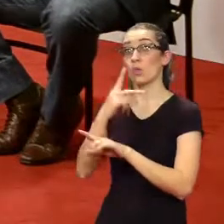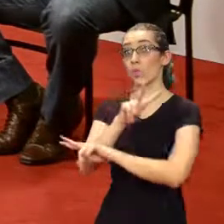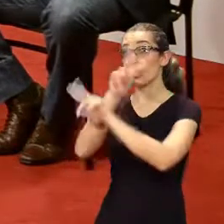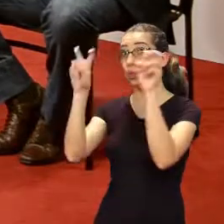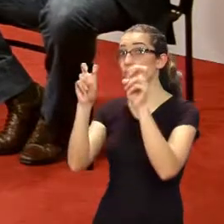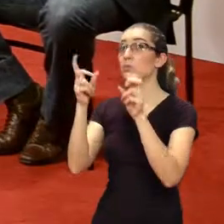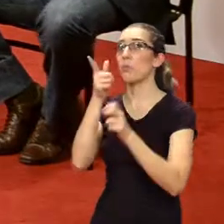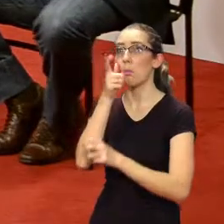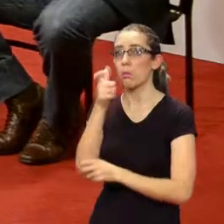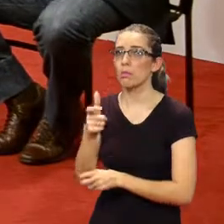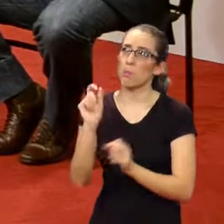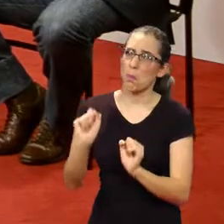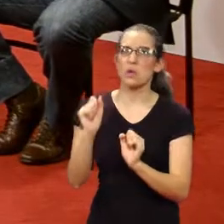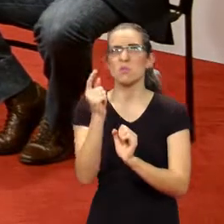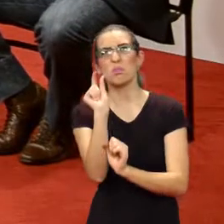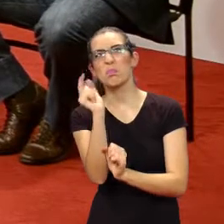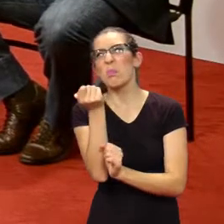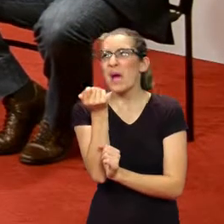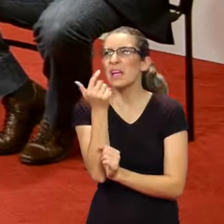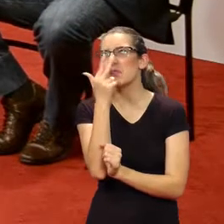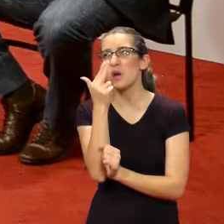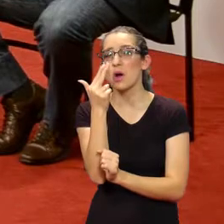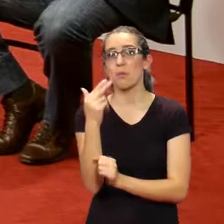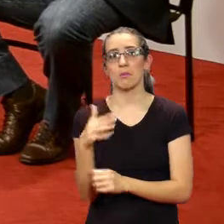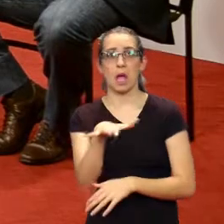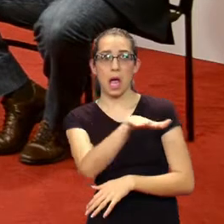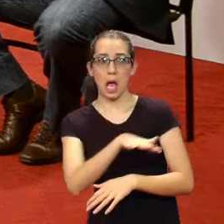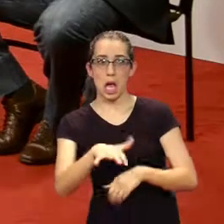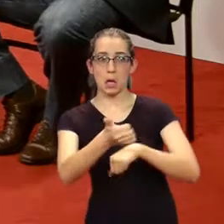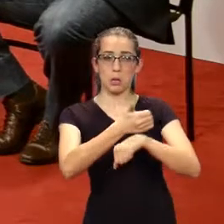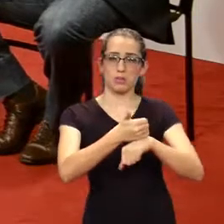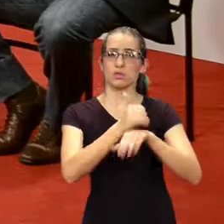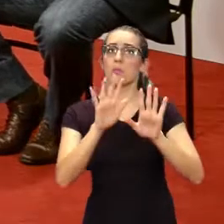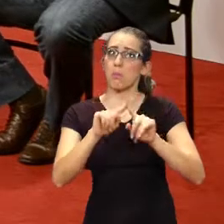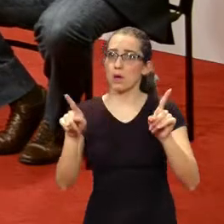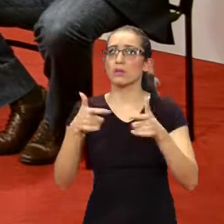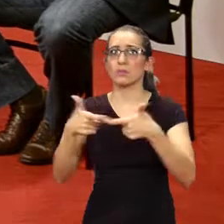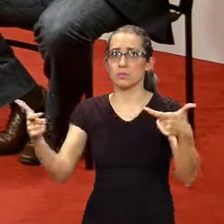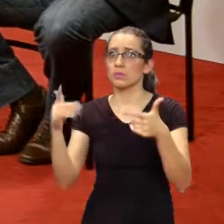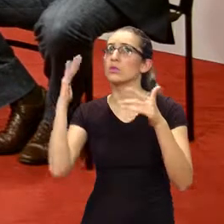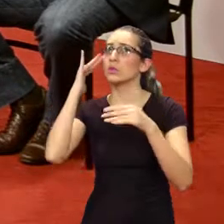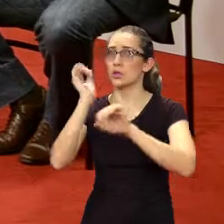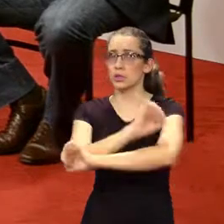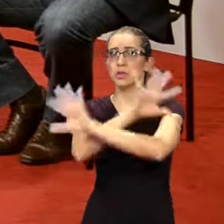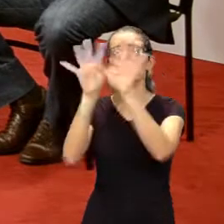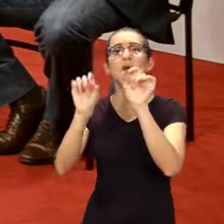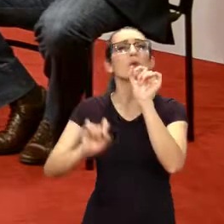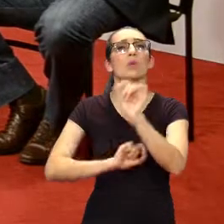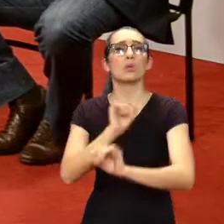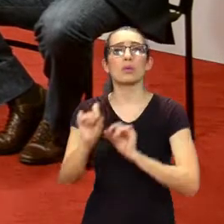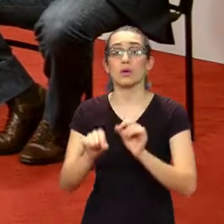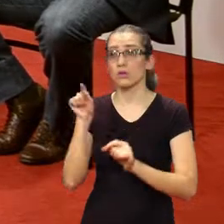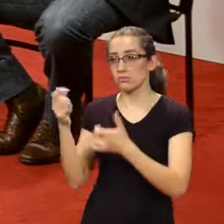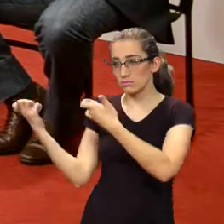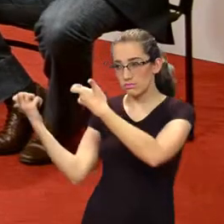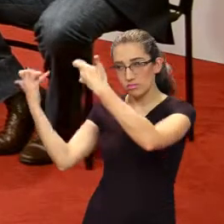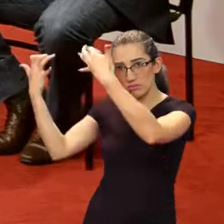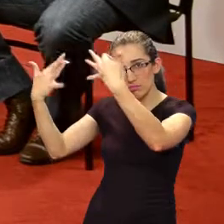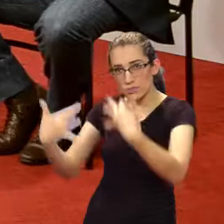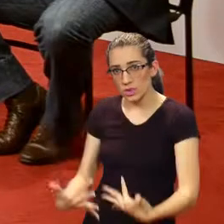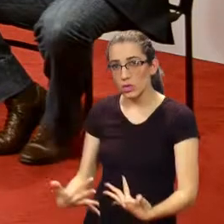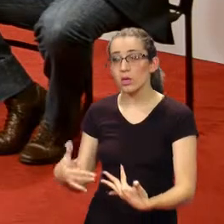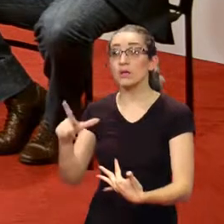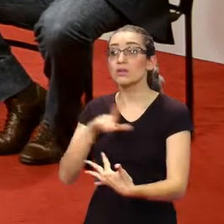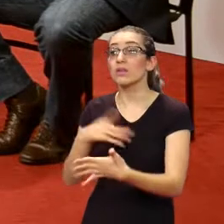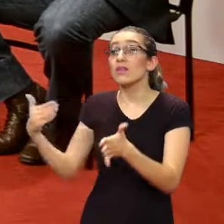né, talvez seja muito técnica, mas a gente, né, explica, as pessoas compreendem perfeitamente. Essa frequência, né, e fundamental que o Guilherme comentou, de